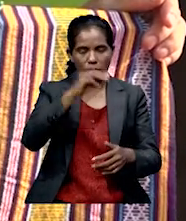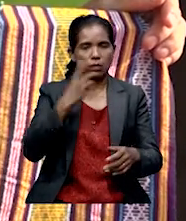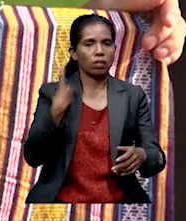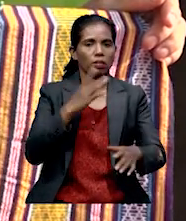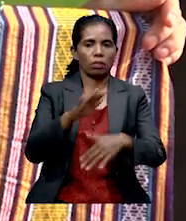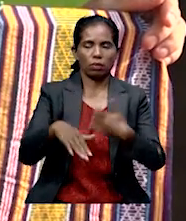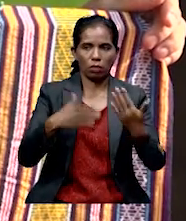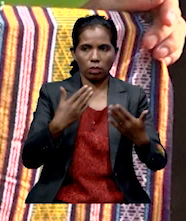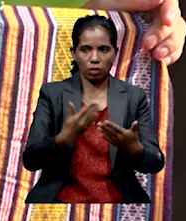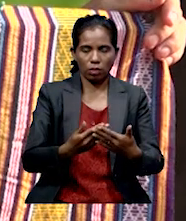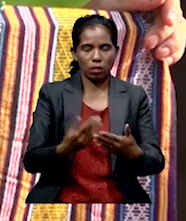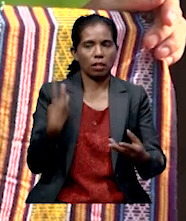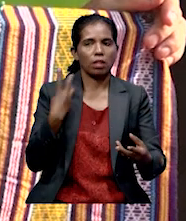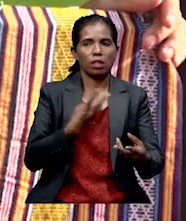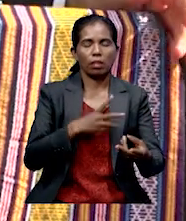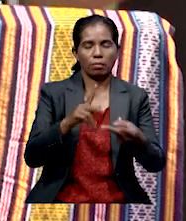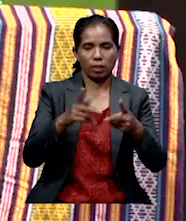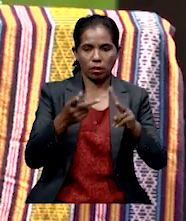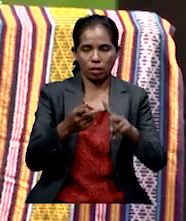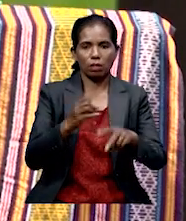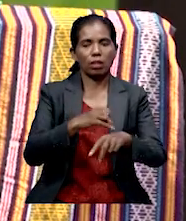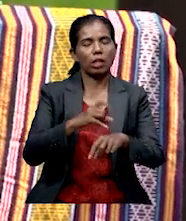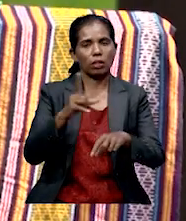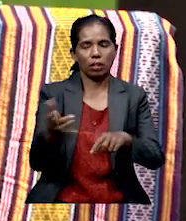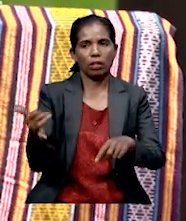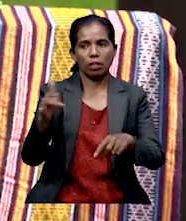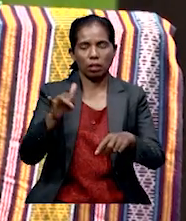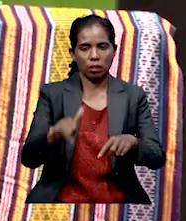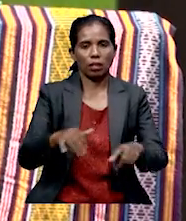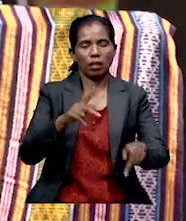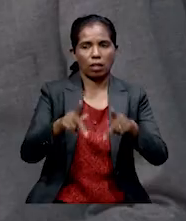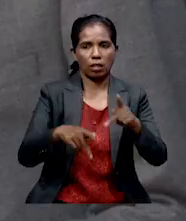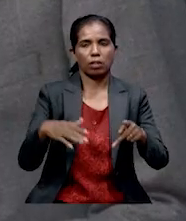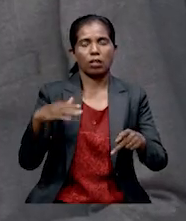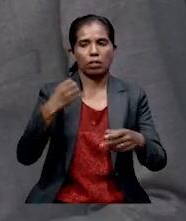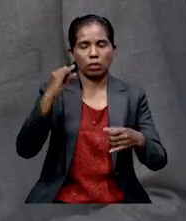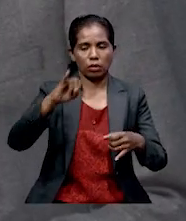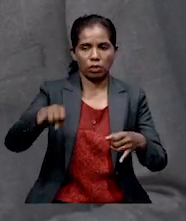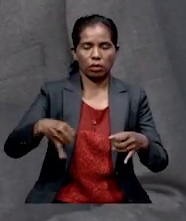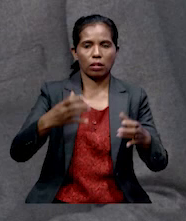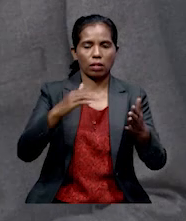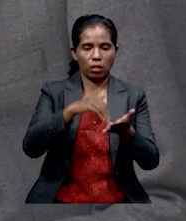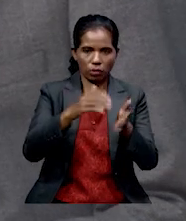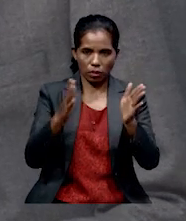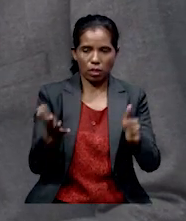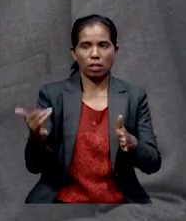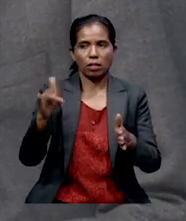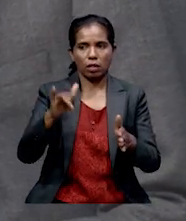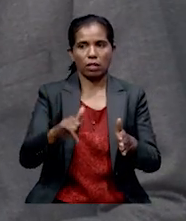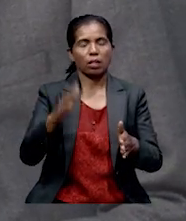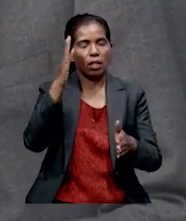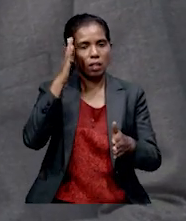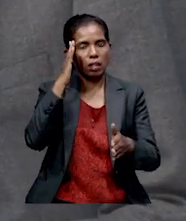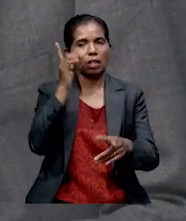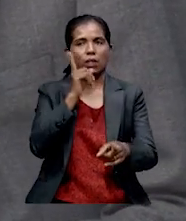Tototo, e tem parceiro internacional, Cira. Acadêmico, jornalista, estudante, sira, até